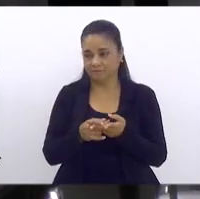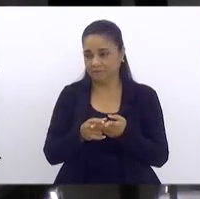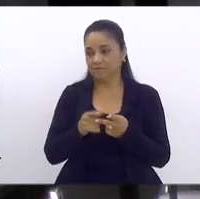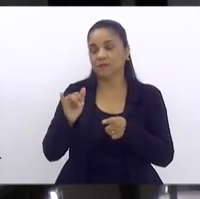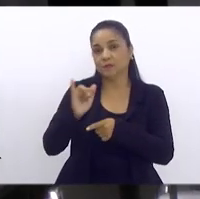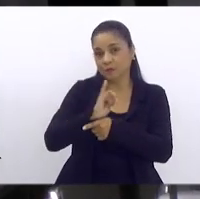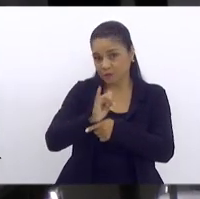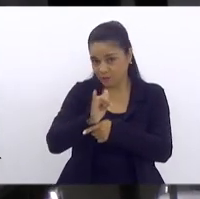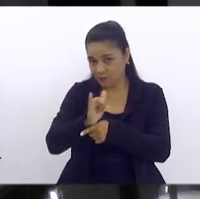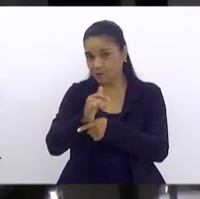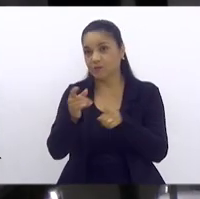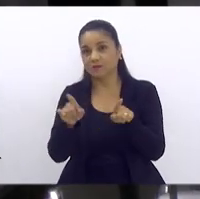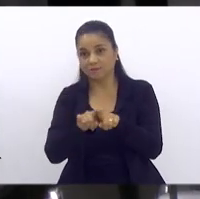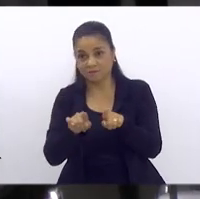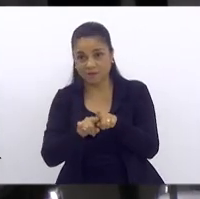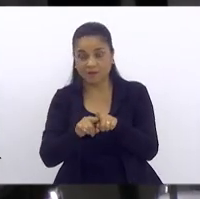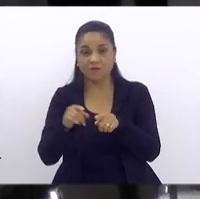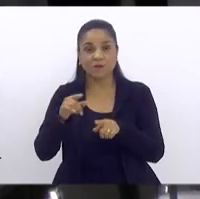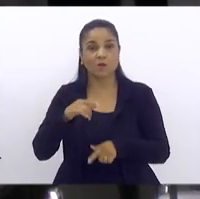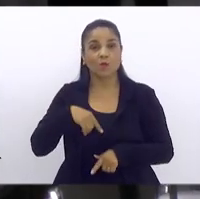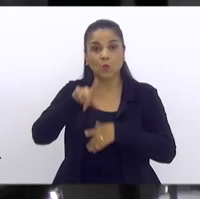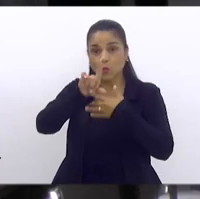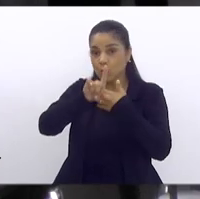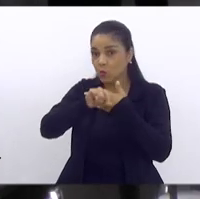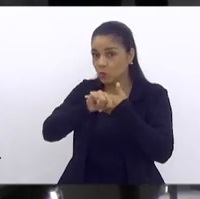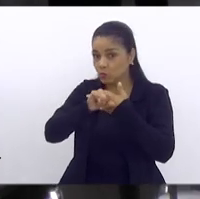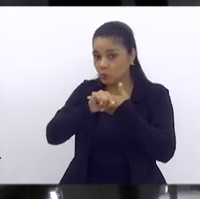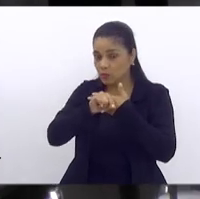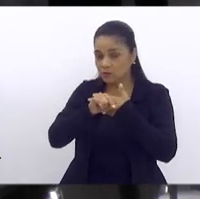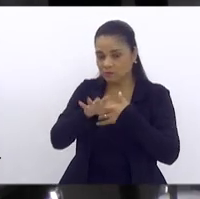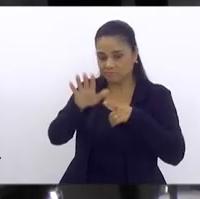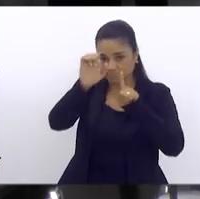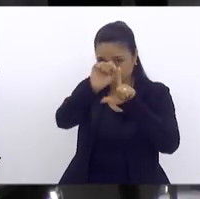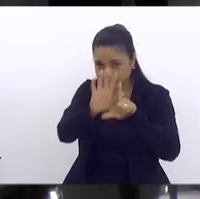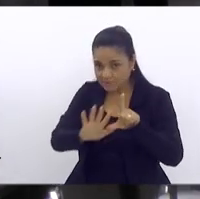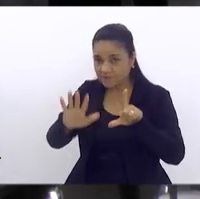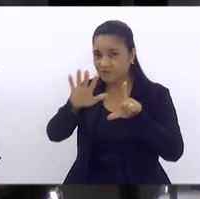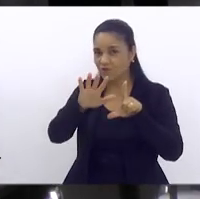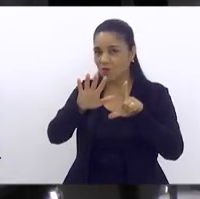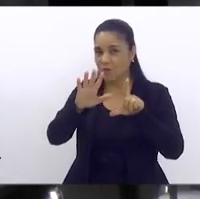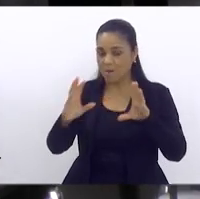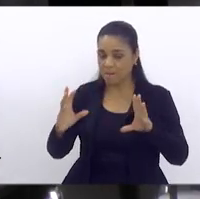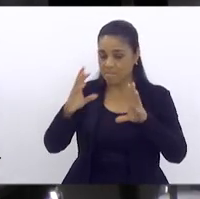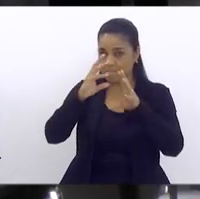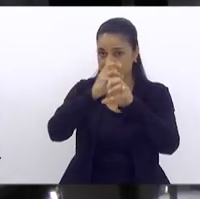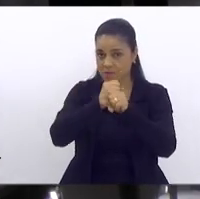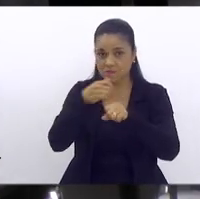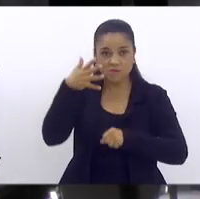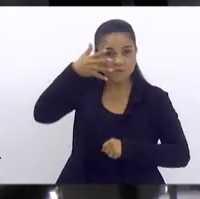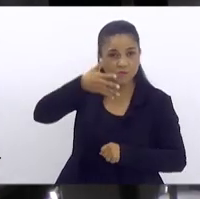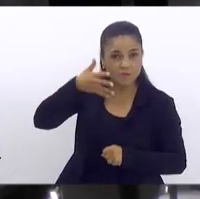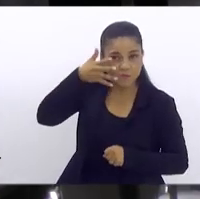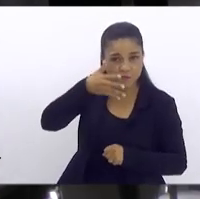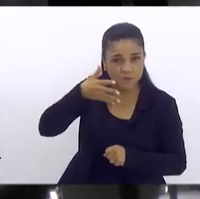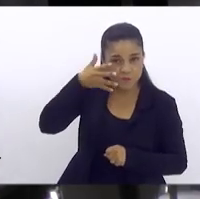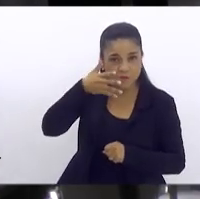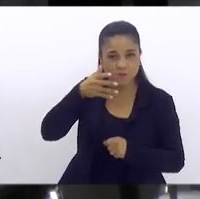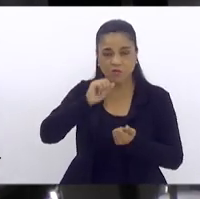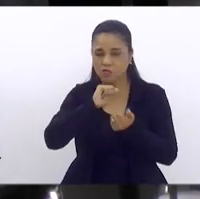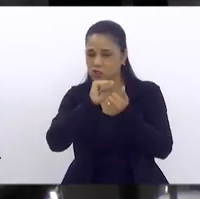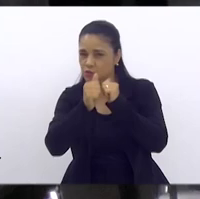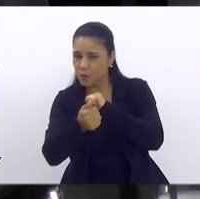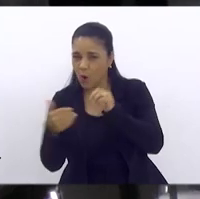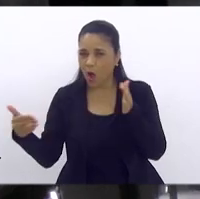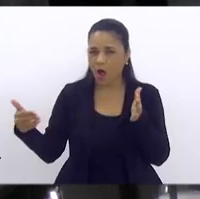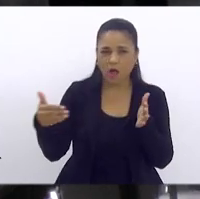essa plataforma que acaba aglutinando essas micro-arenas de discussão sobre assuntos diversos, de esporte e